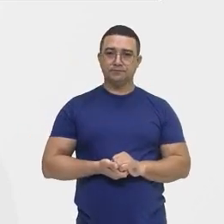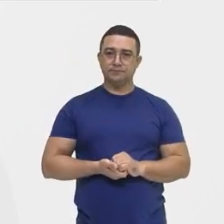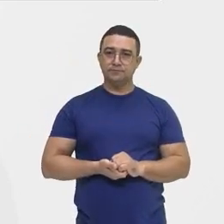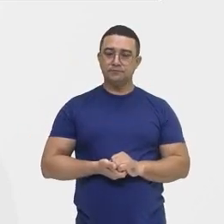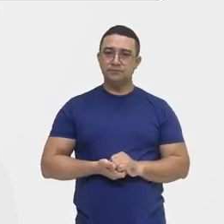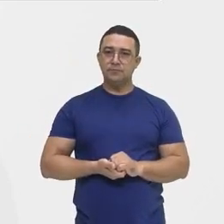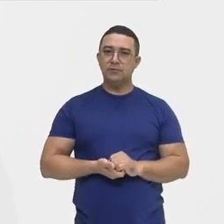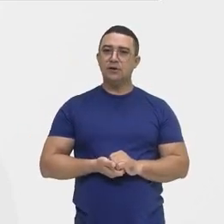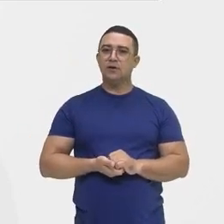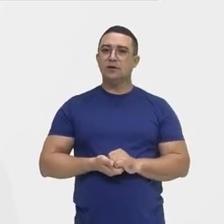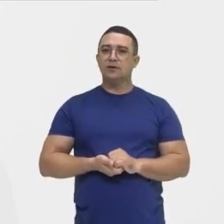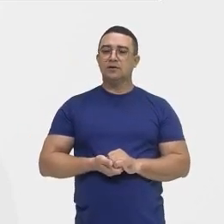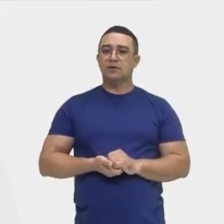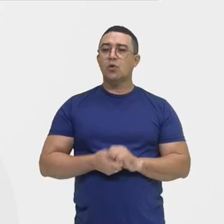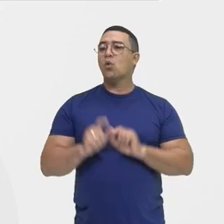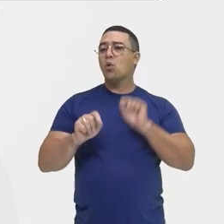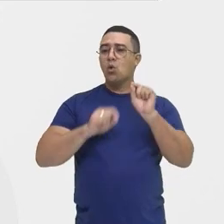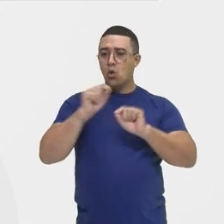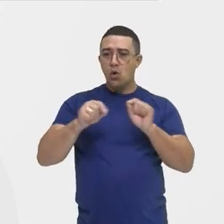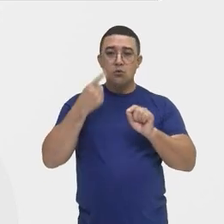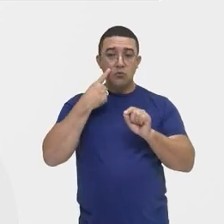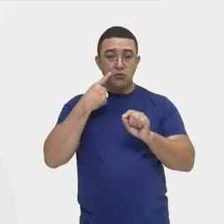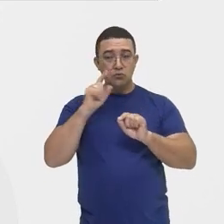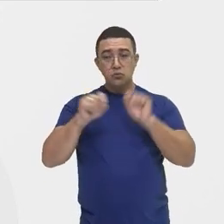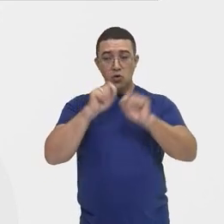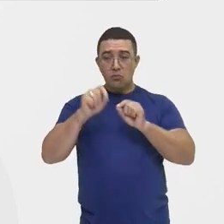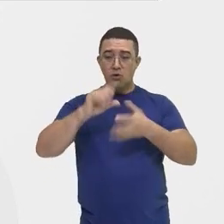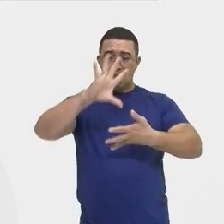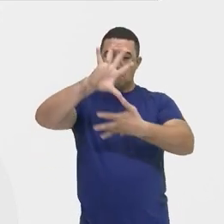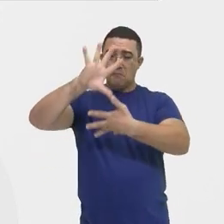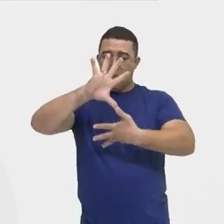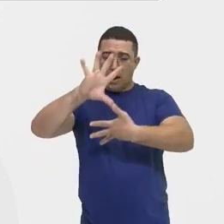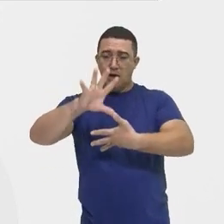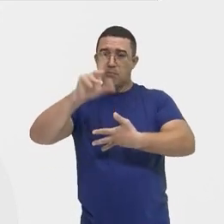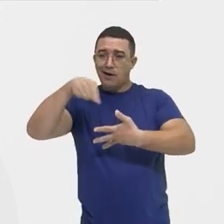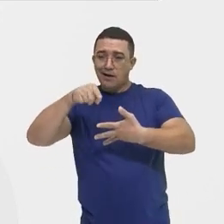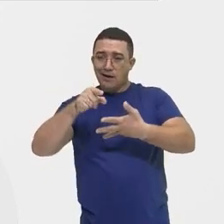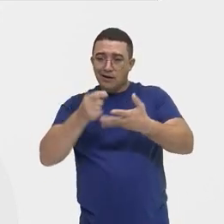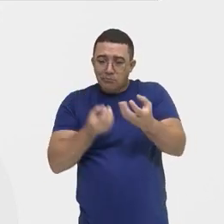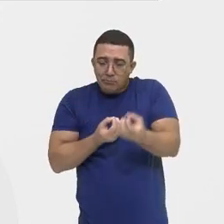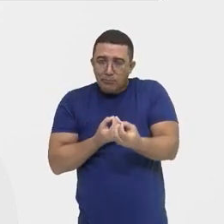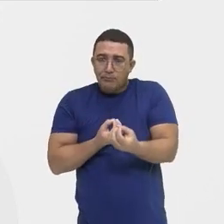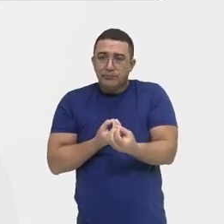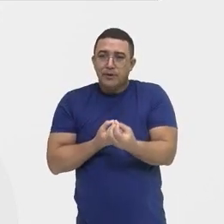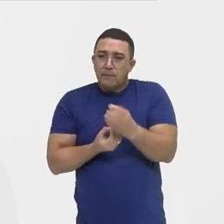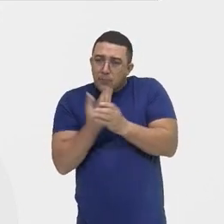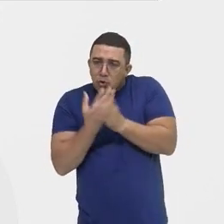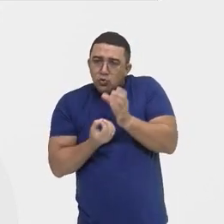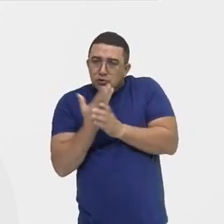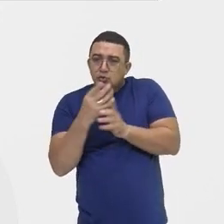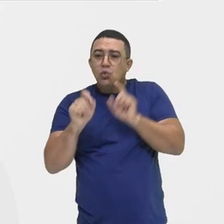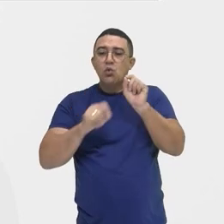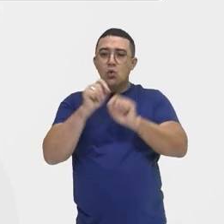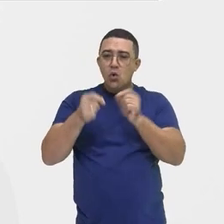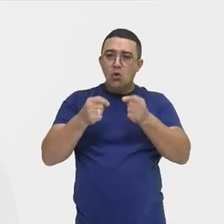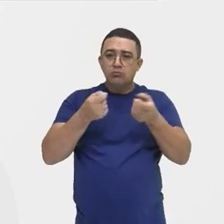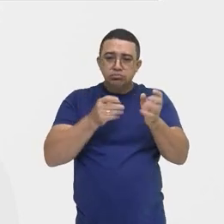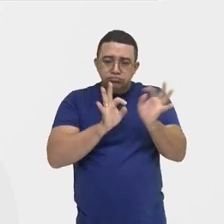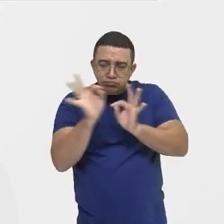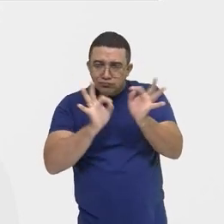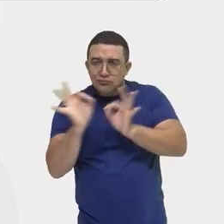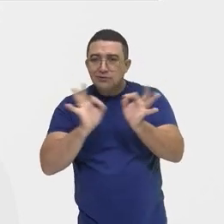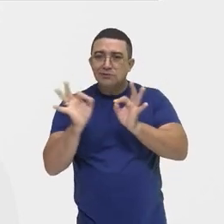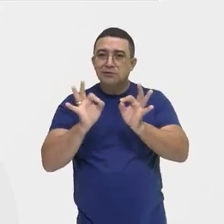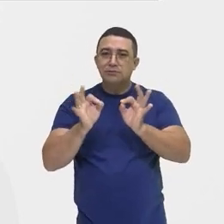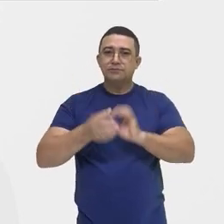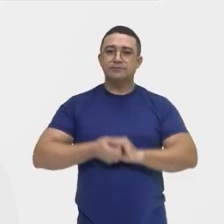vimos as projeções, como é que eles são feitos, né, elaborados, e aí nós temos